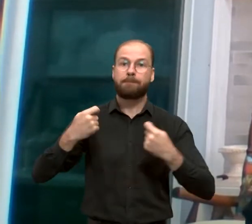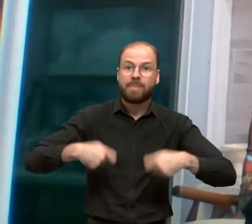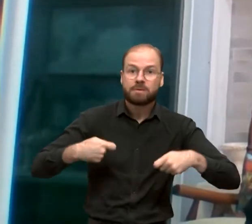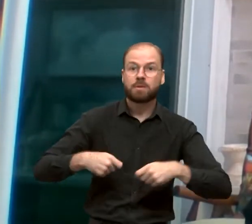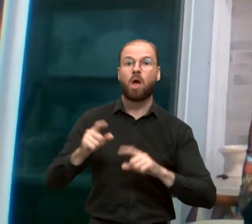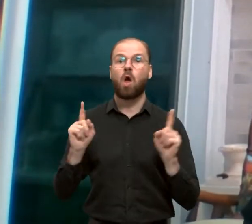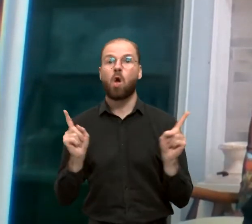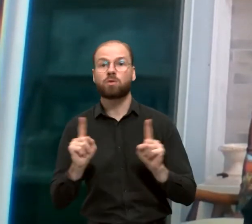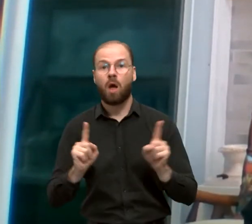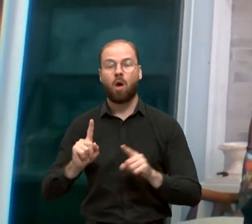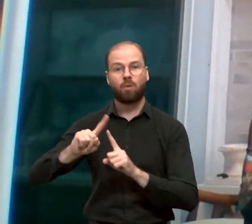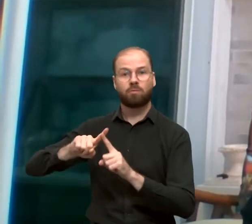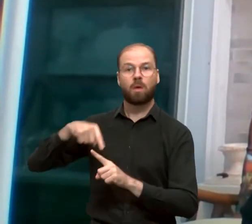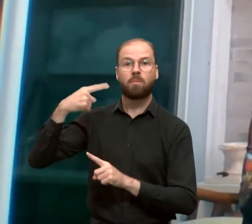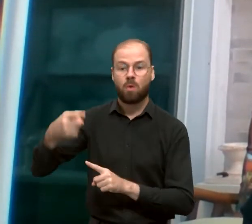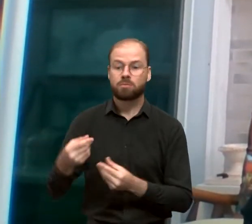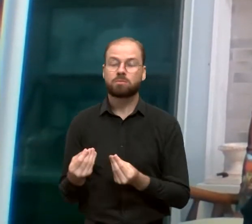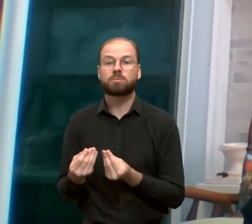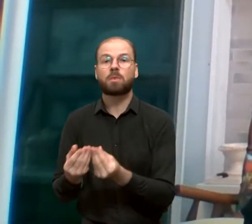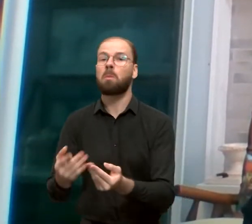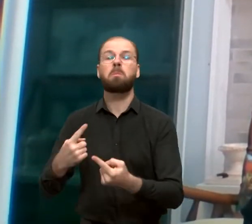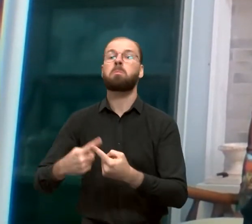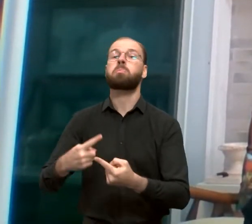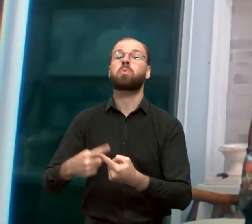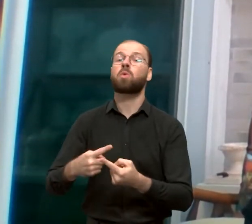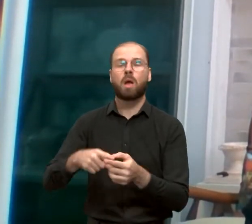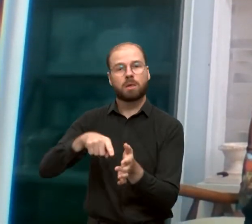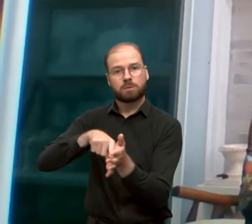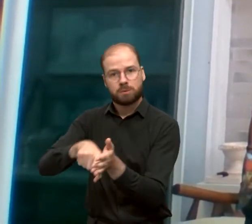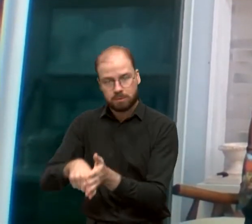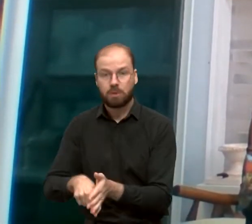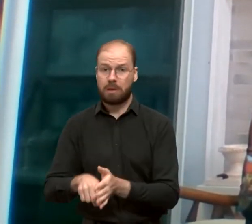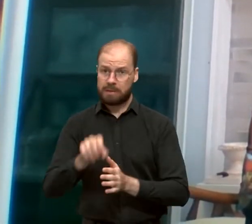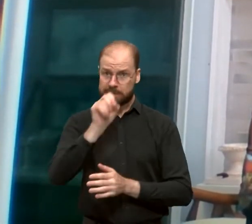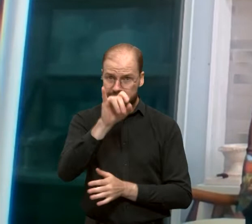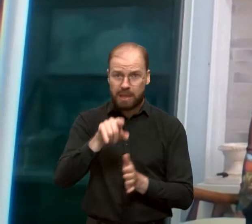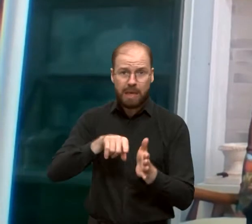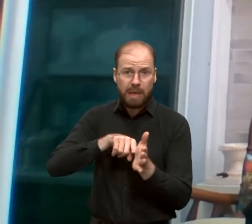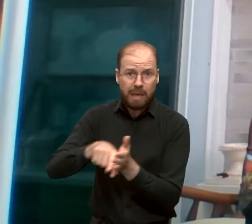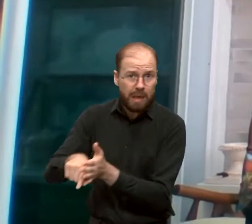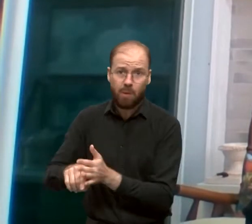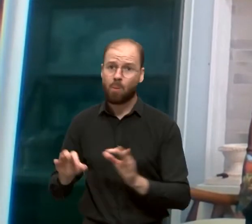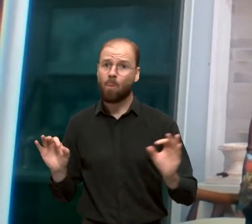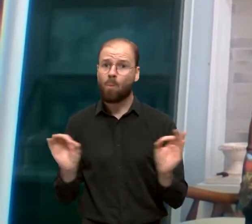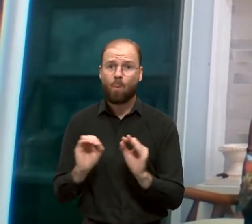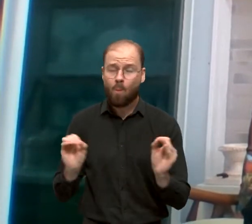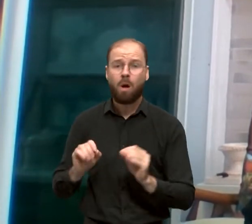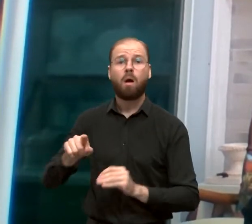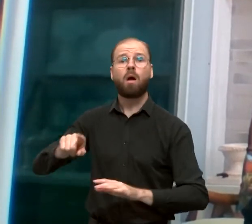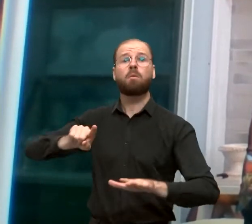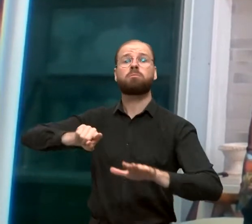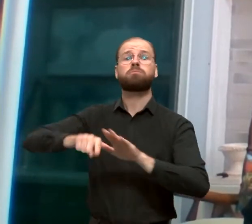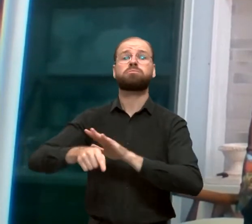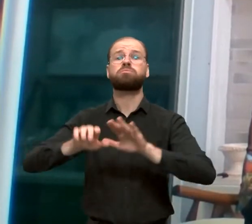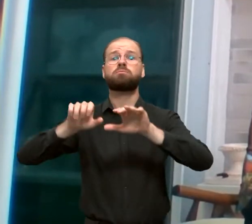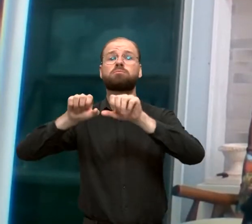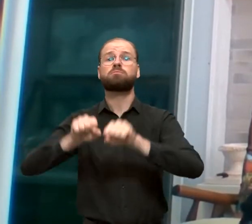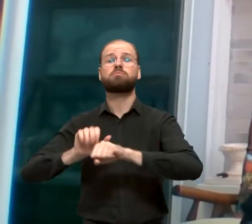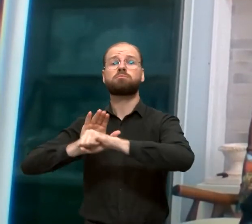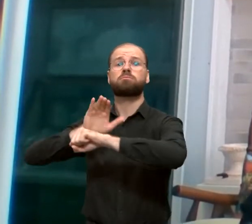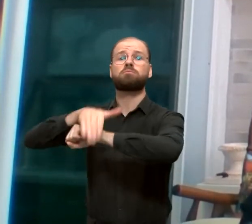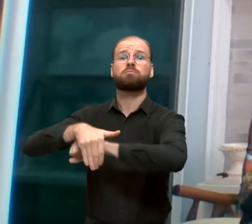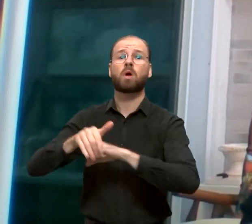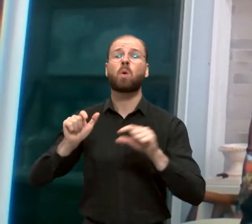o porquê do despertar. Se a gente não investigar a causa, o que está por trás do despertar, às vezes a melhora não